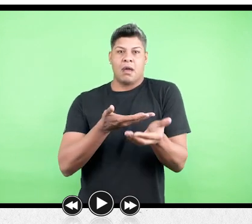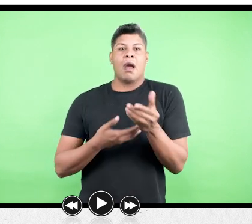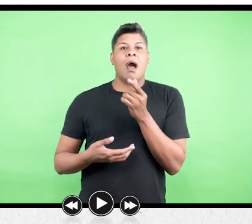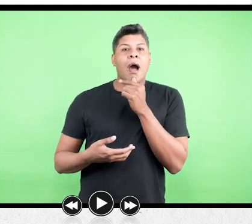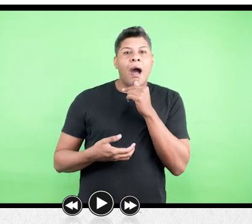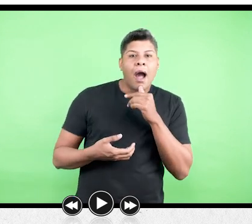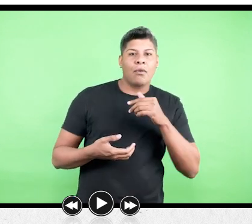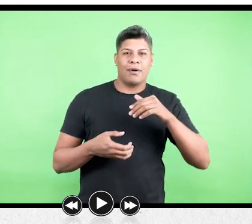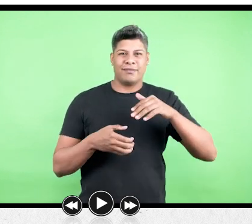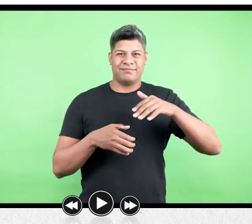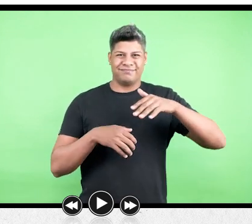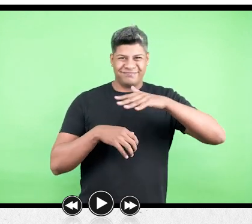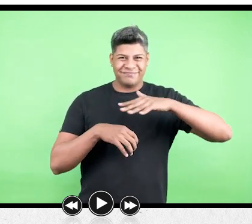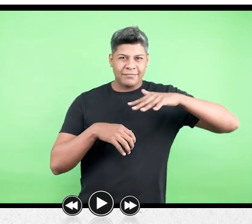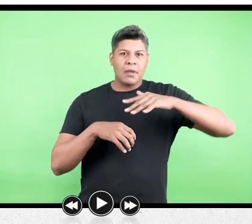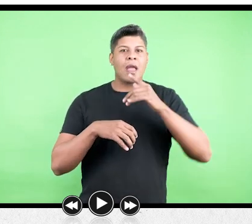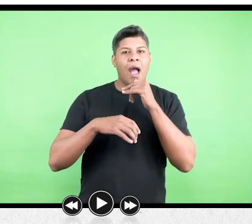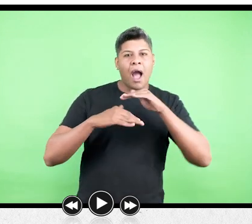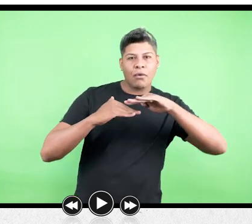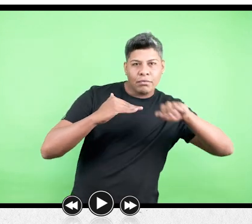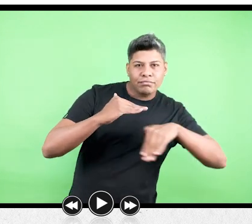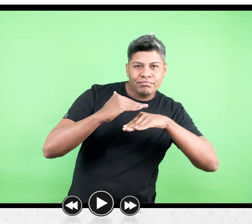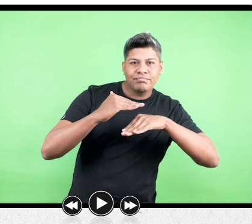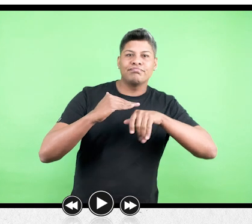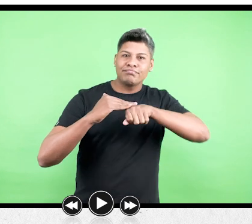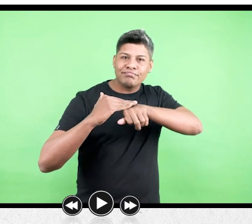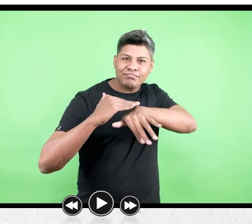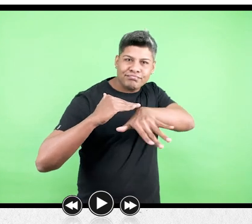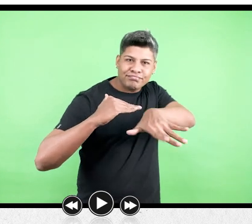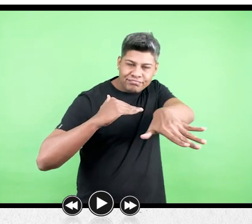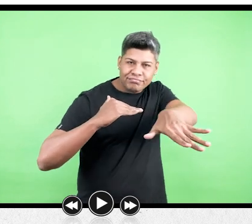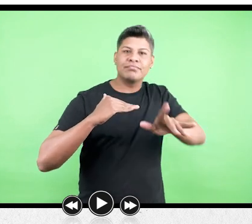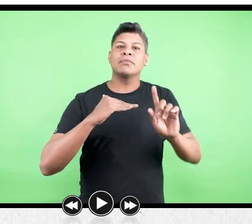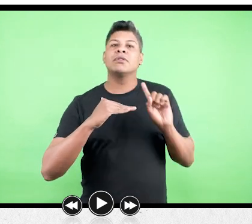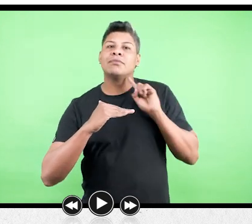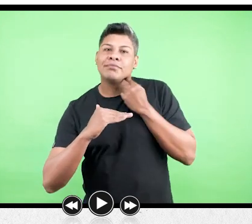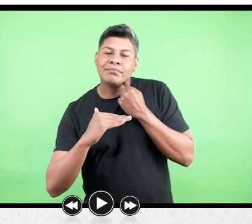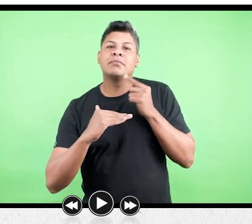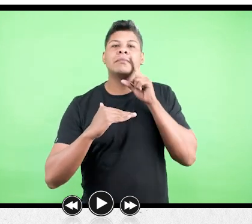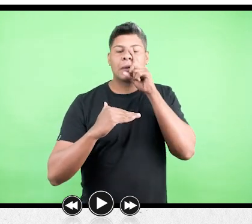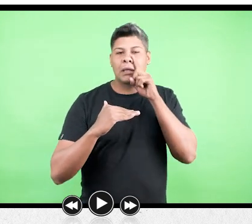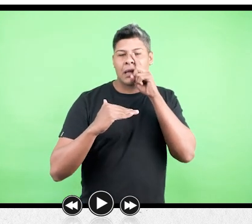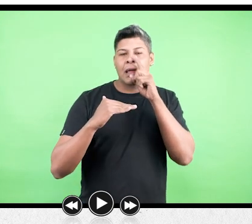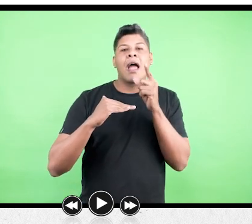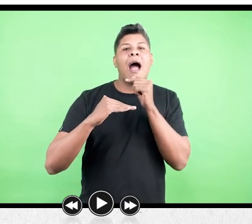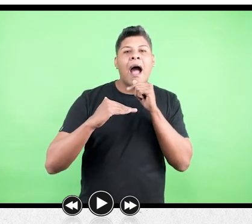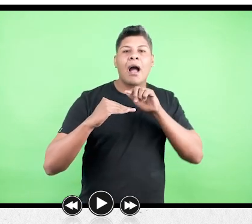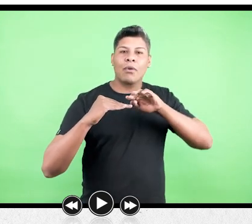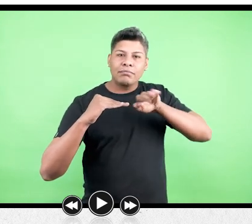águas subterrâneas, recarga e descarga de aquíferos e da poluição e ameaças às águas